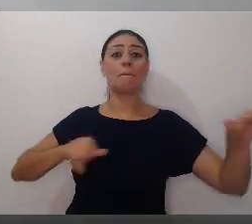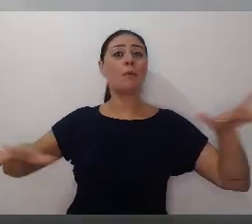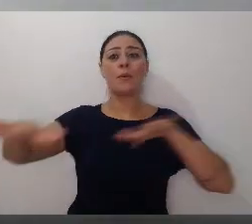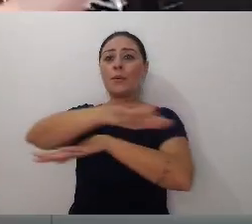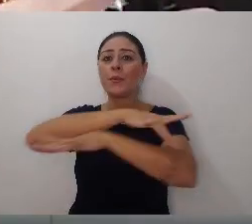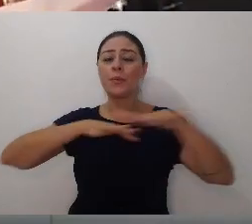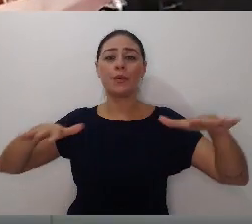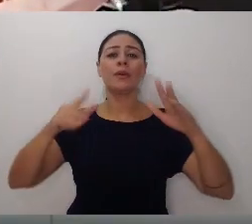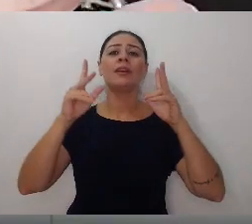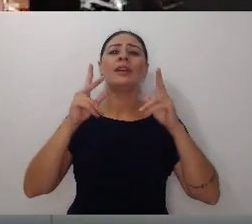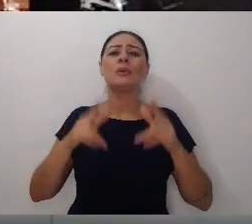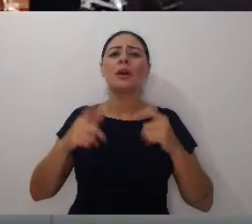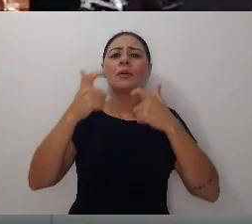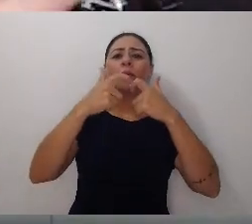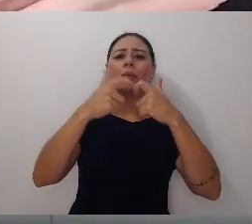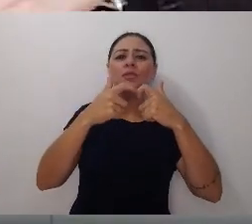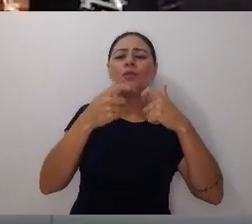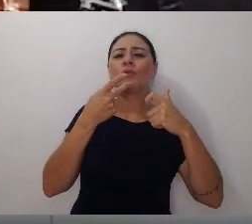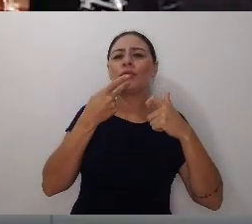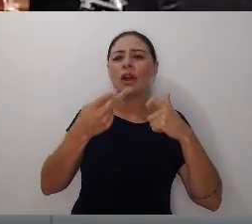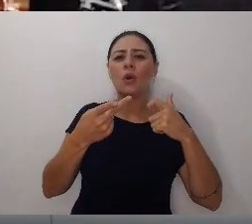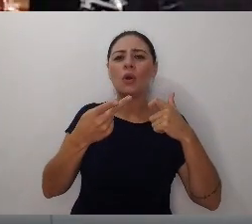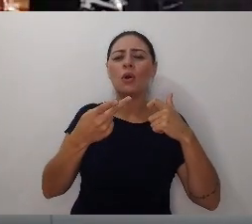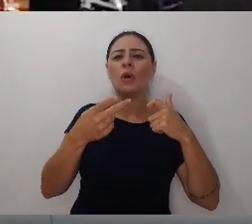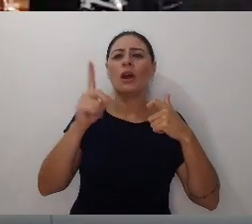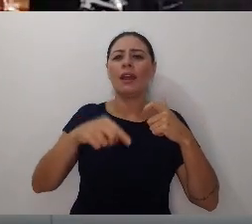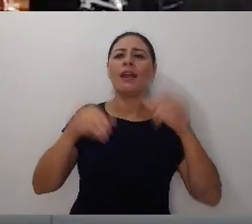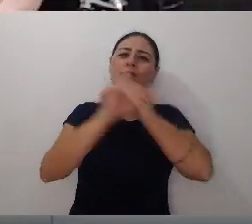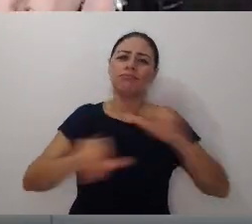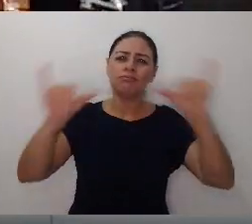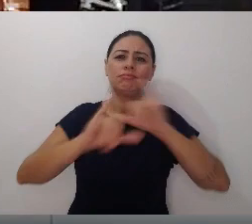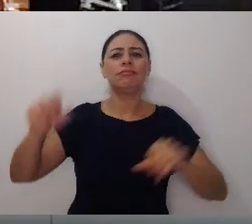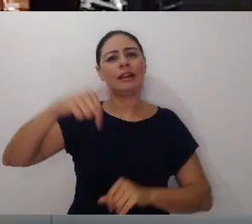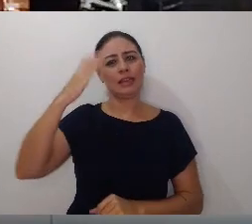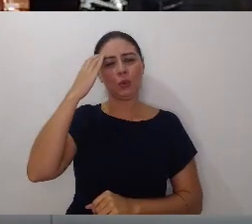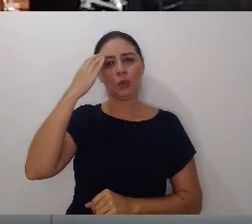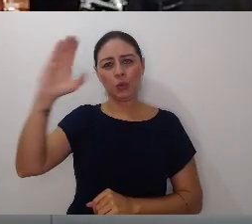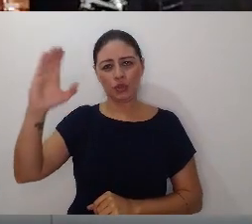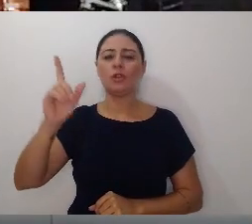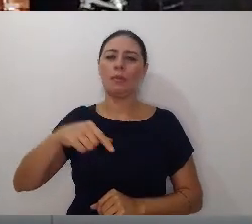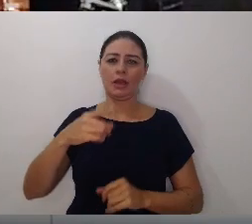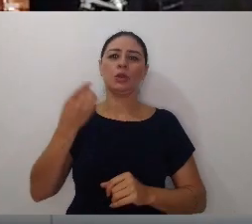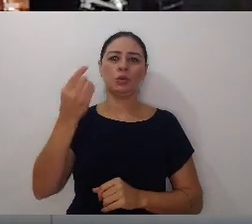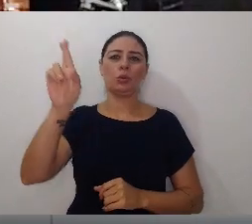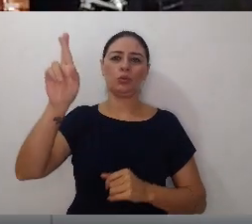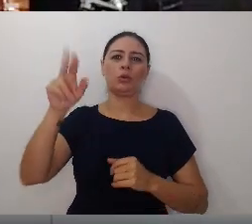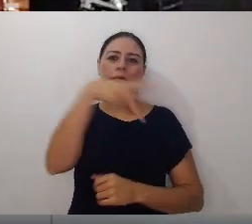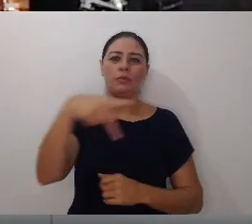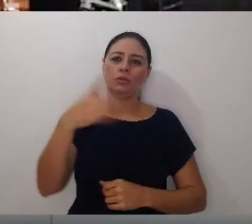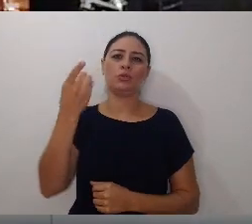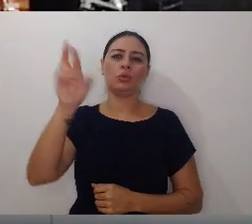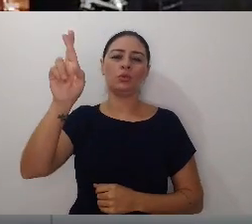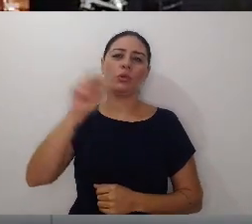Obrigada, doutora. É o vírus circulante. É que nem o doutor Cátia, um médico que está fazendo uma campanha aí em